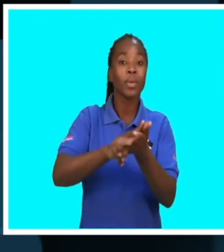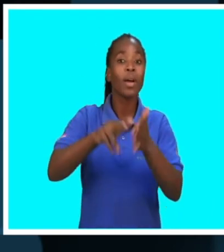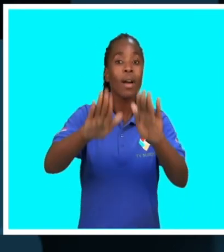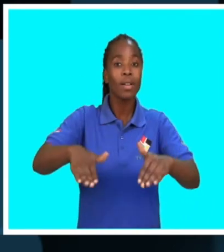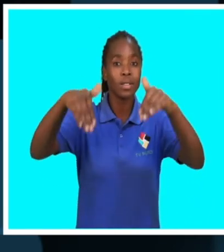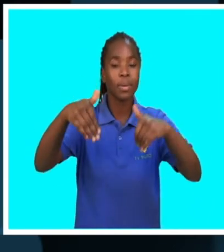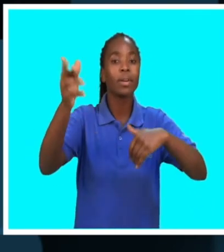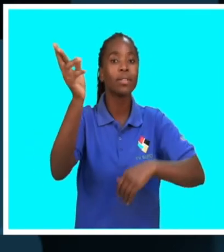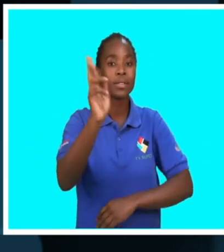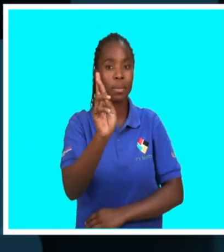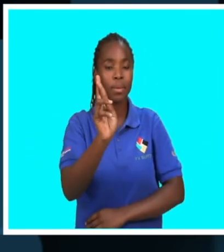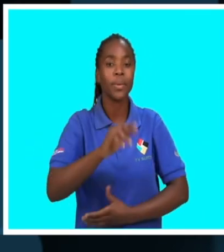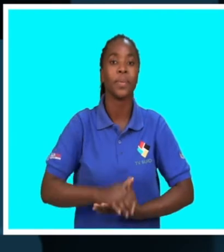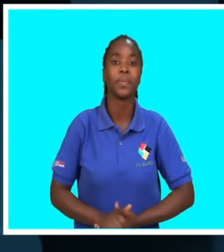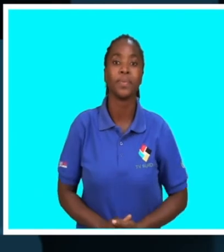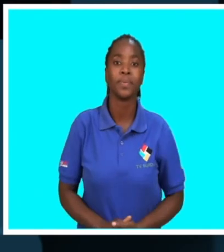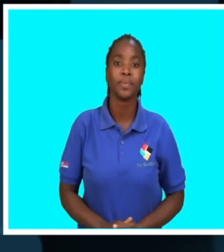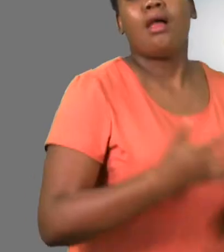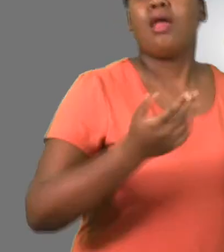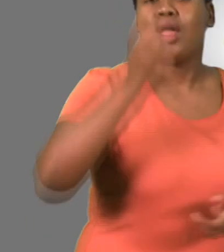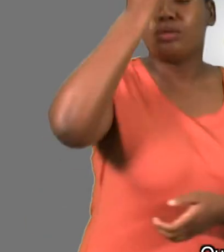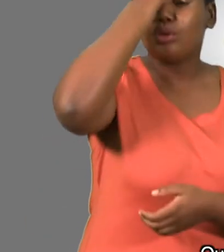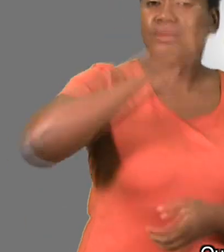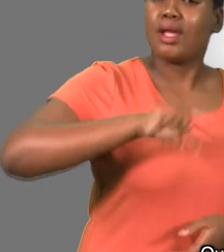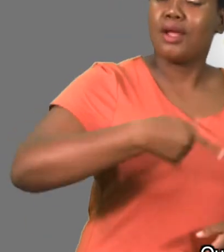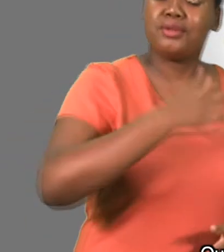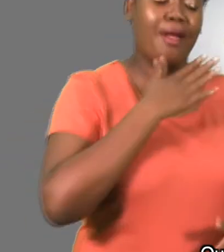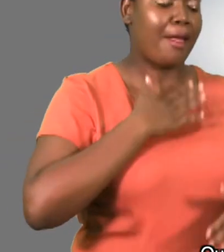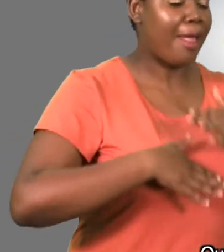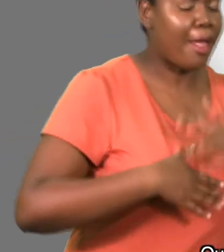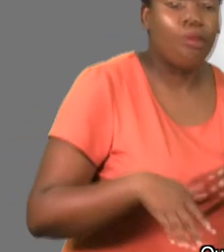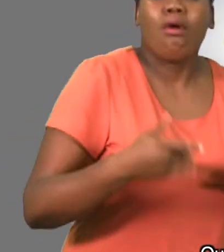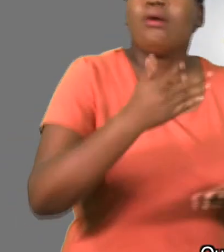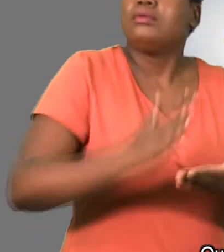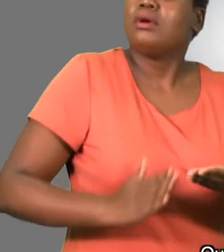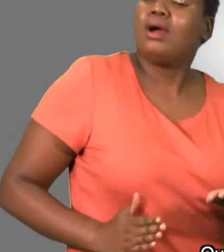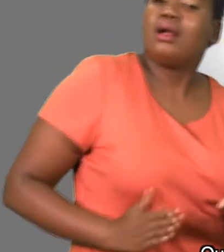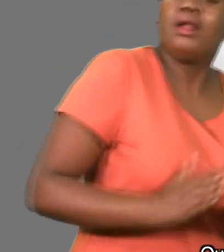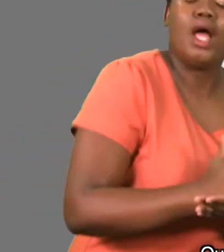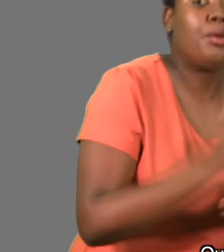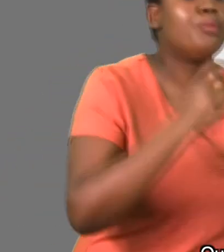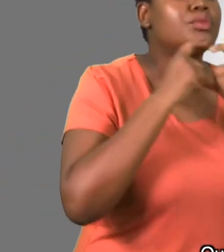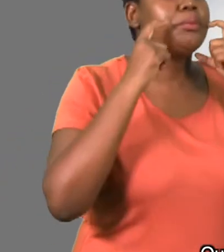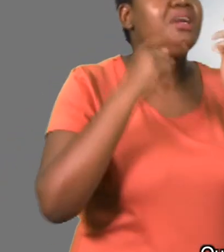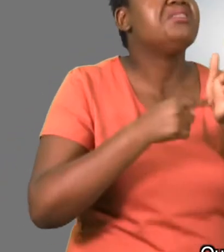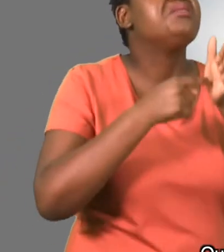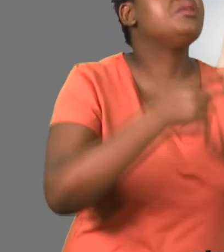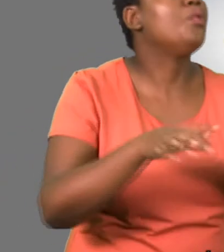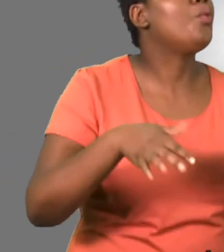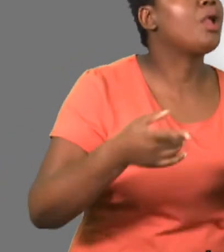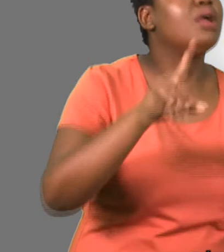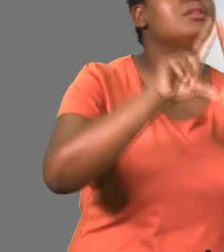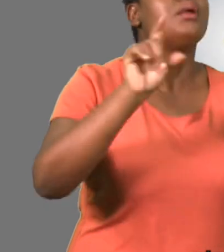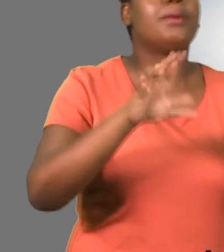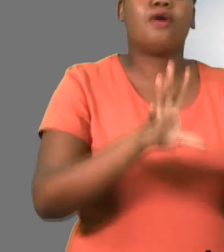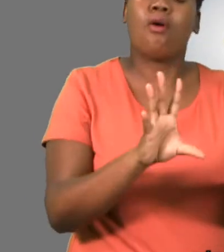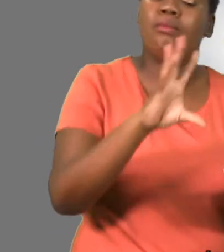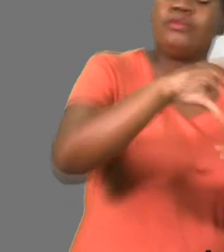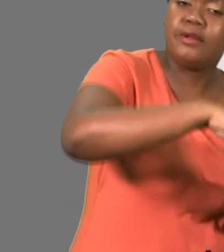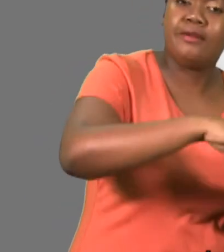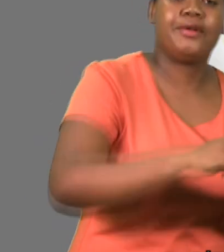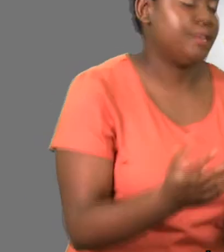aprovação da Assembleia da República. Queremos conhecer melhor os nossos direitos e ajudarmos Moçambique a tornar-se num